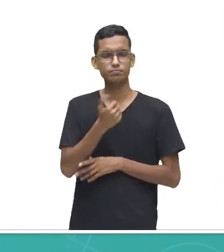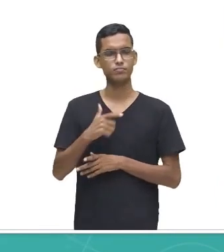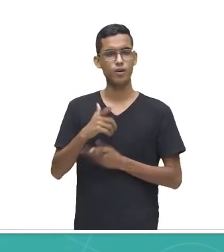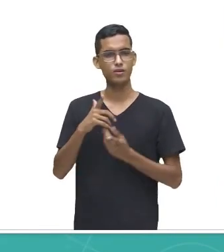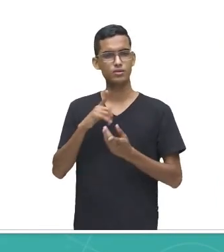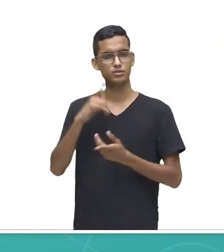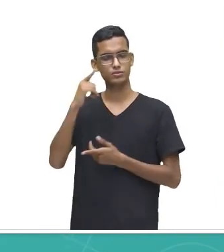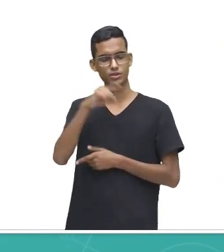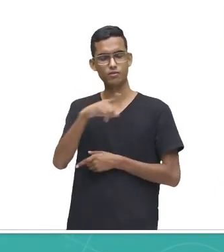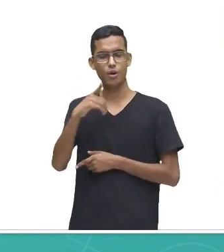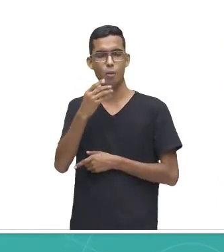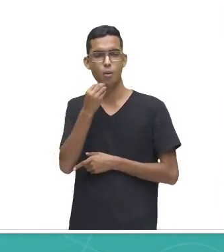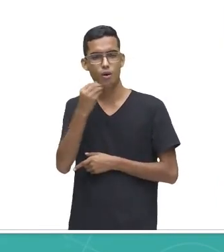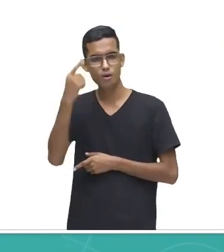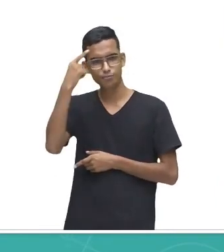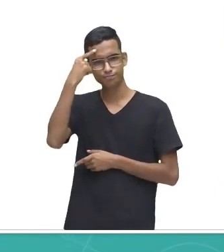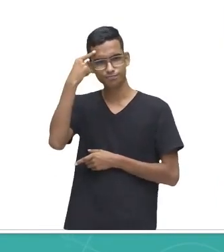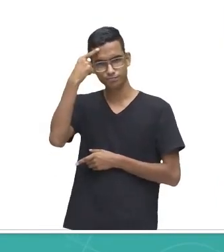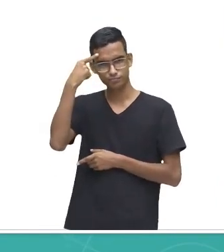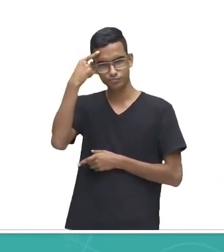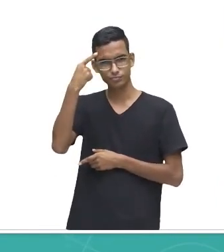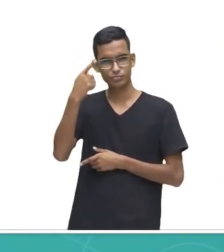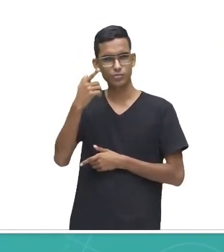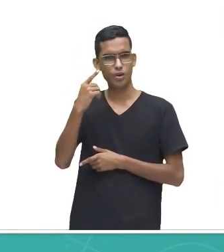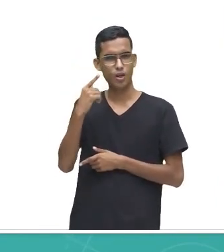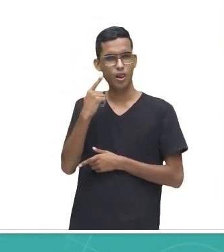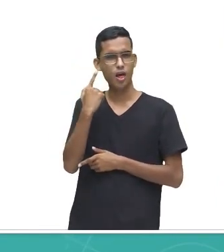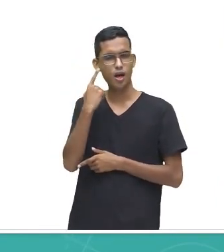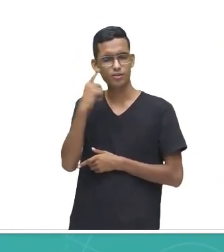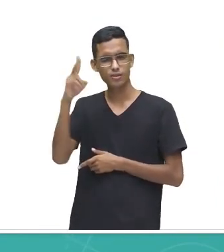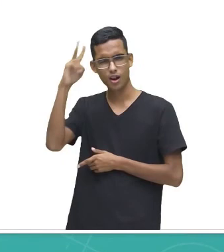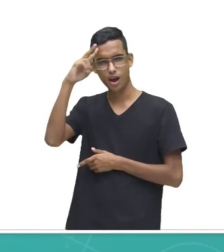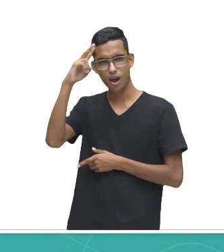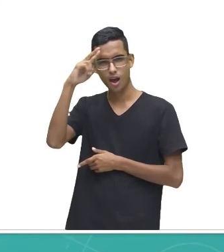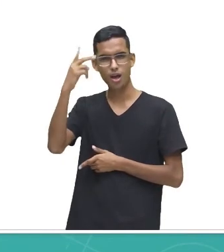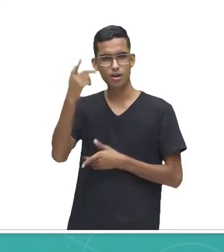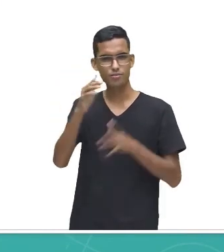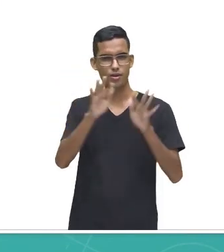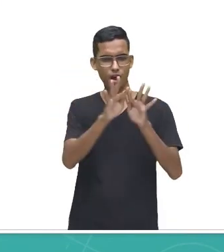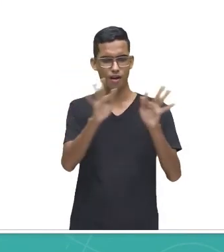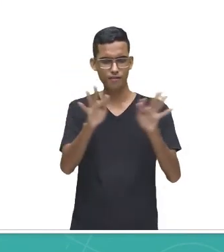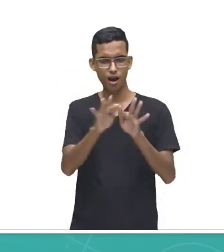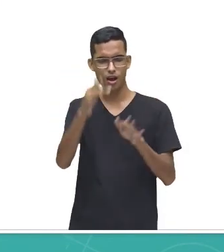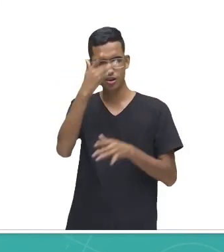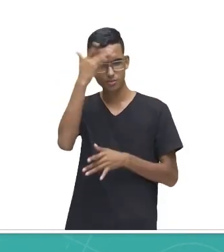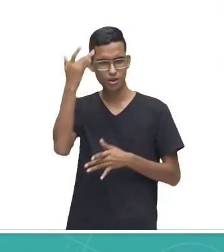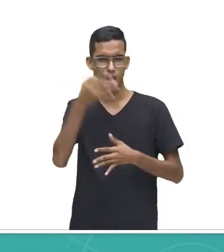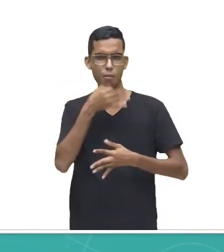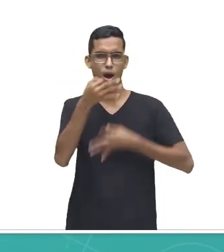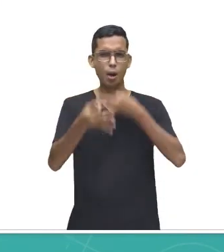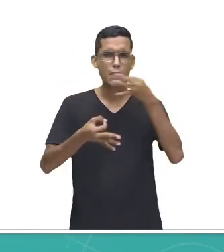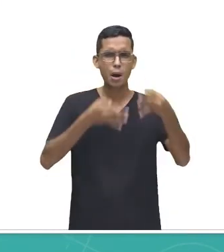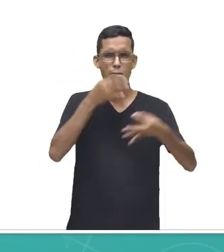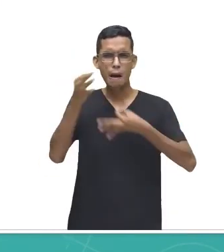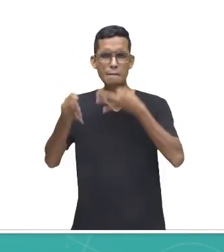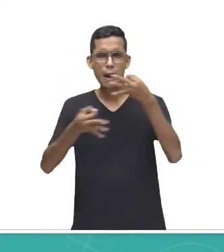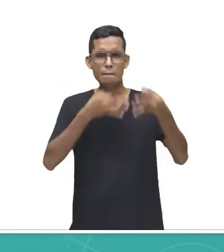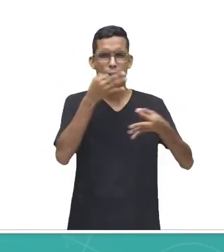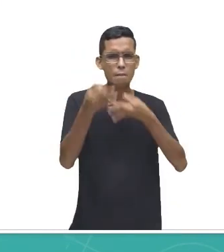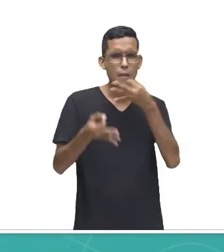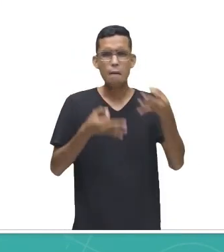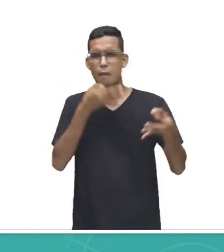né? E diante desses padrões de beleza